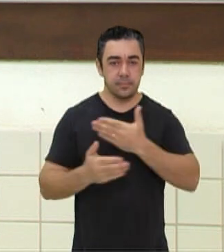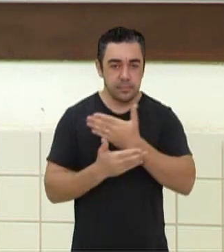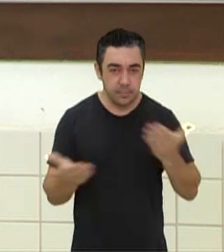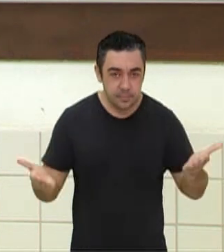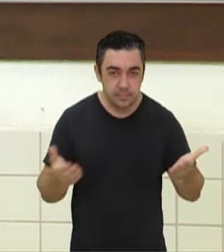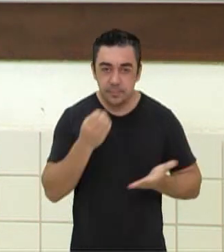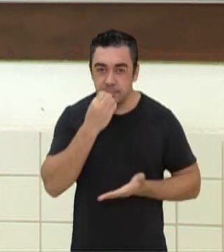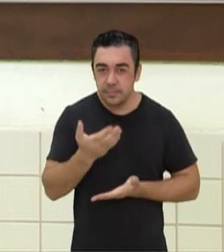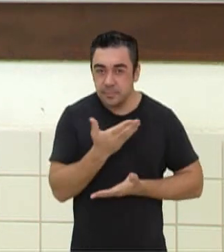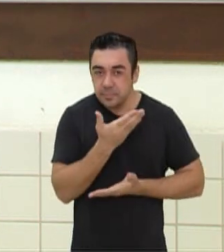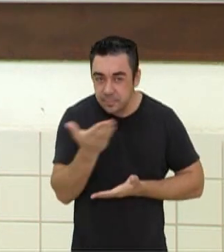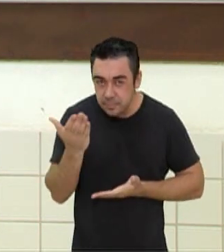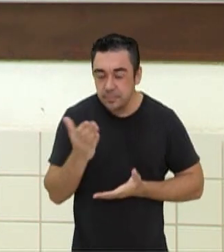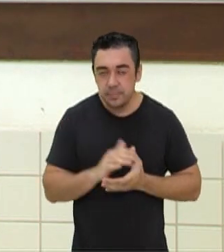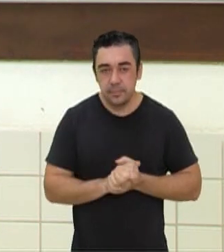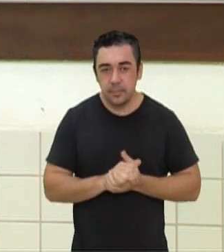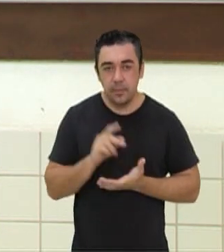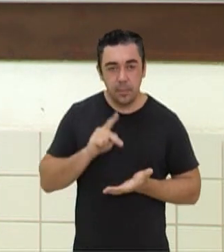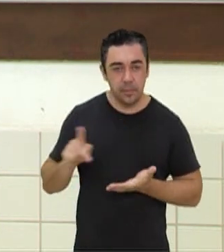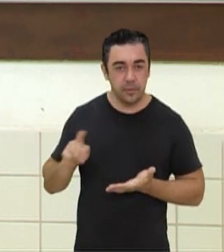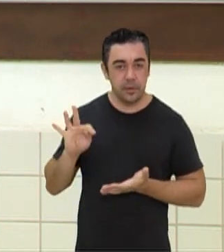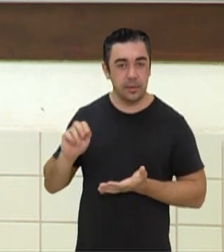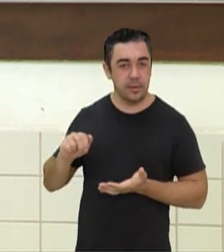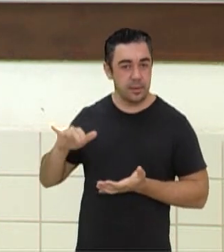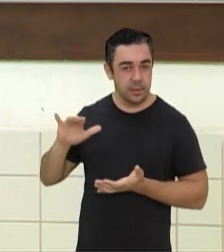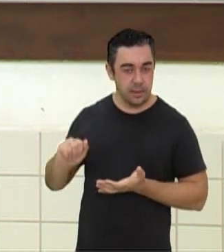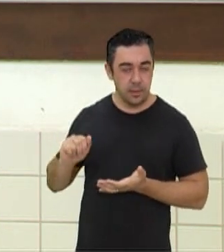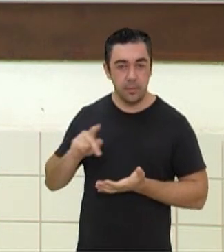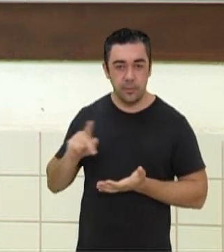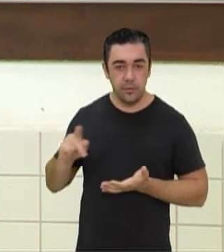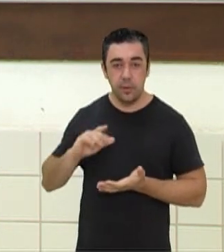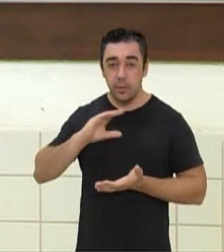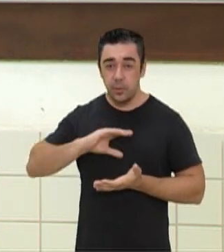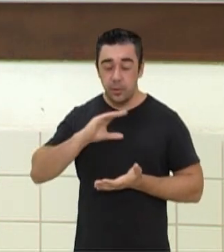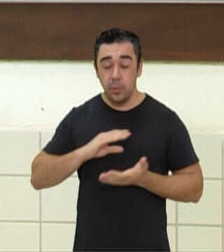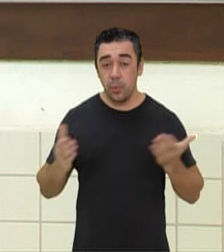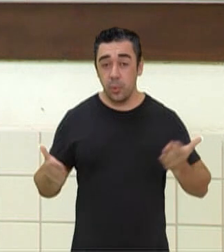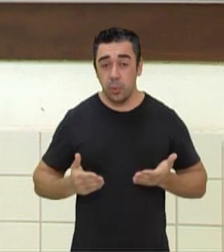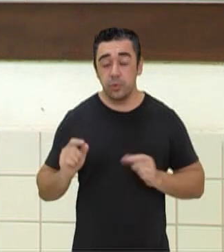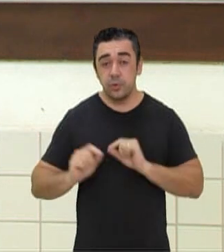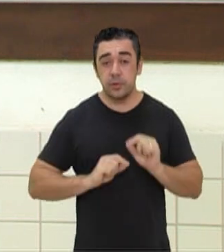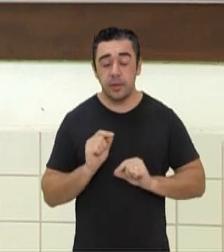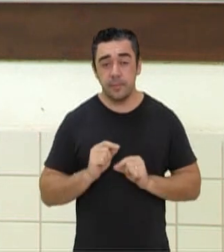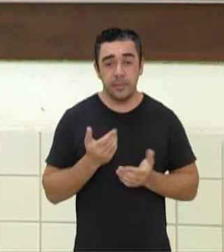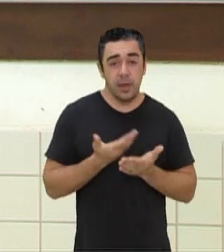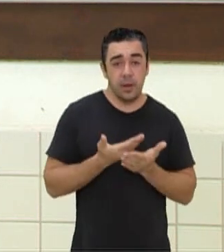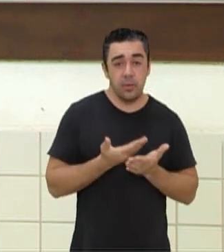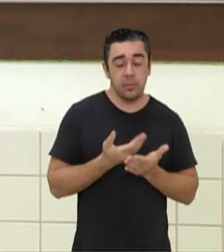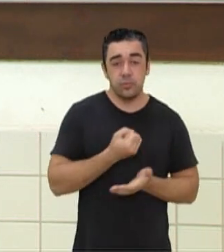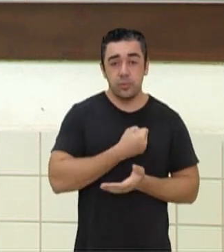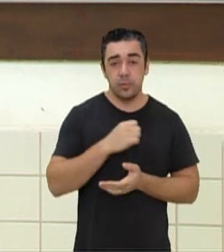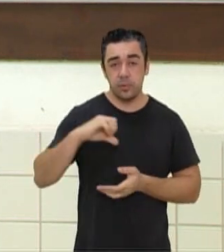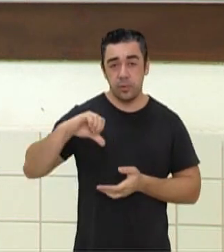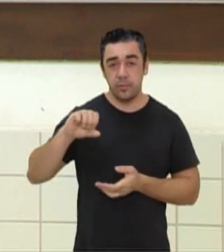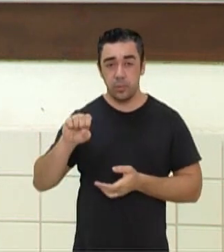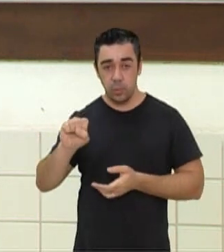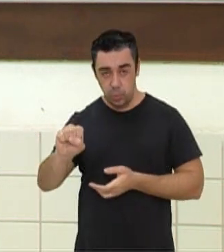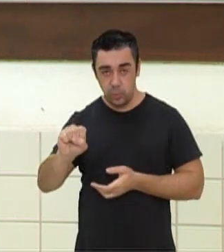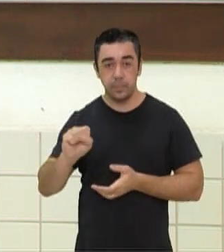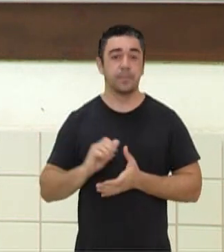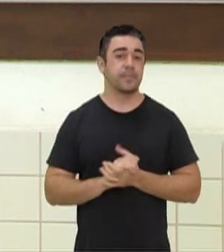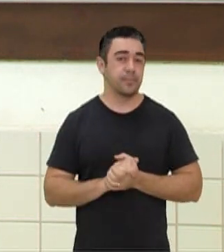Olá, pessoal! Tudo bem com vocês? Professora Tânia de Língua Portuguesa, trabalhando hoje a aula de número